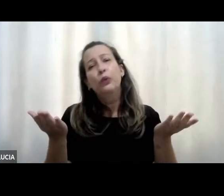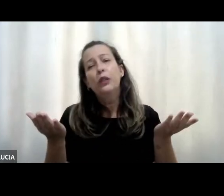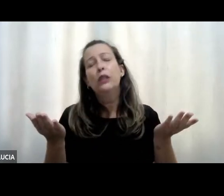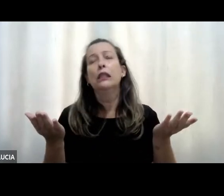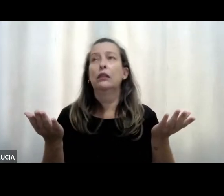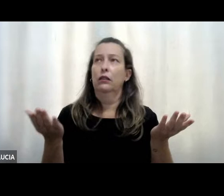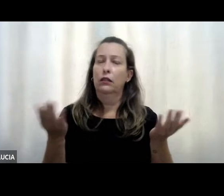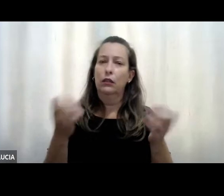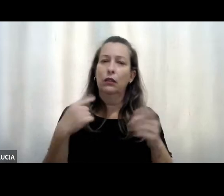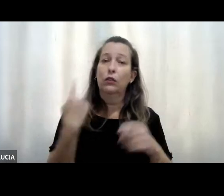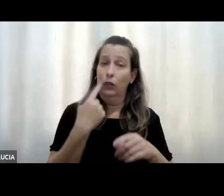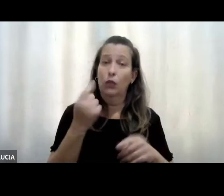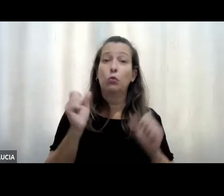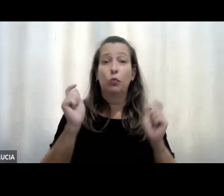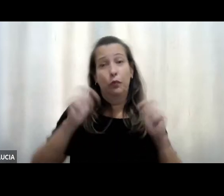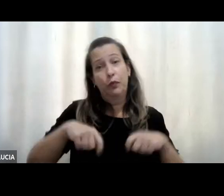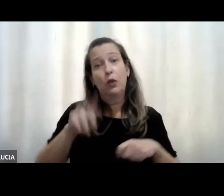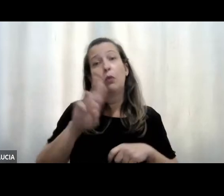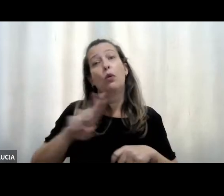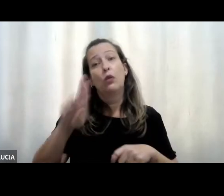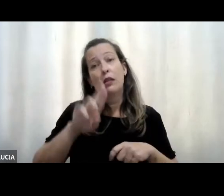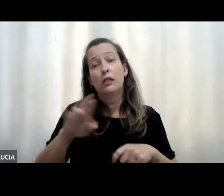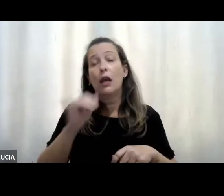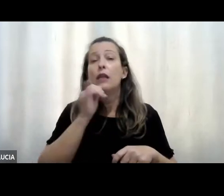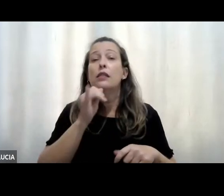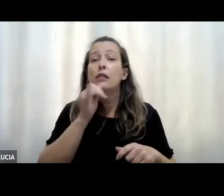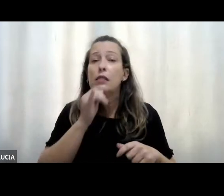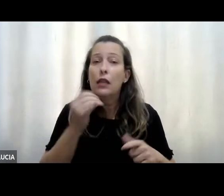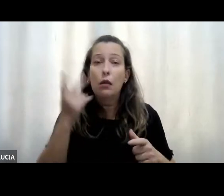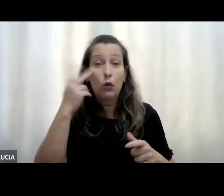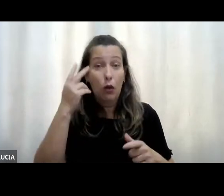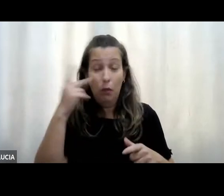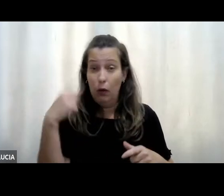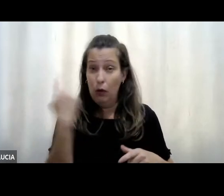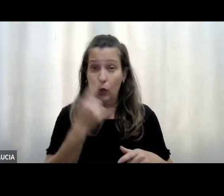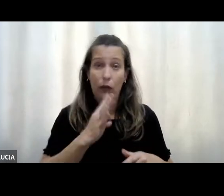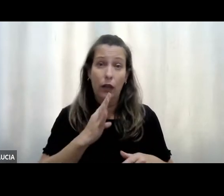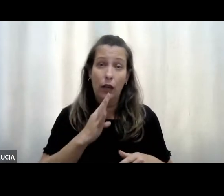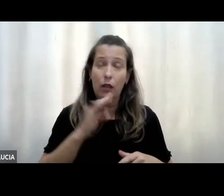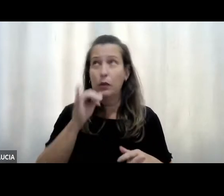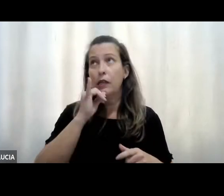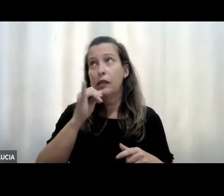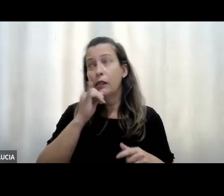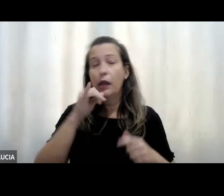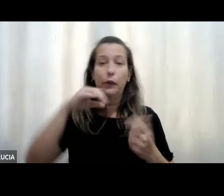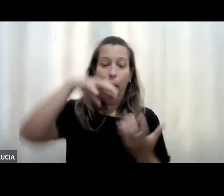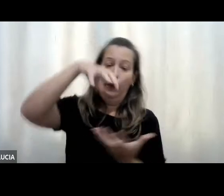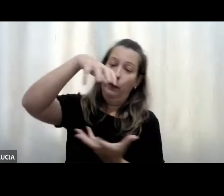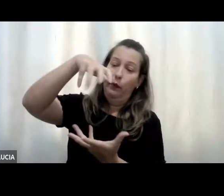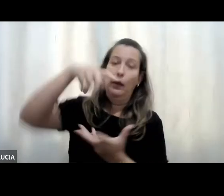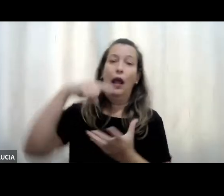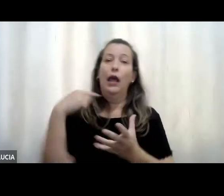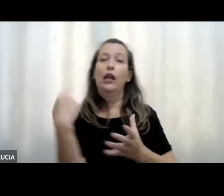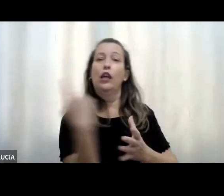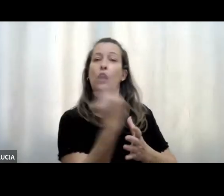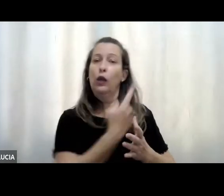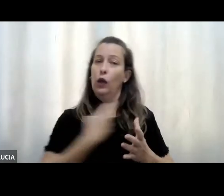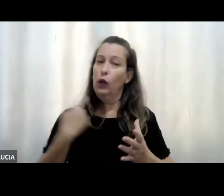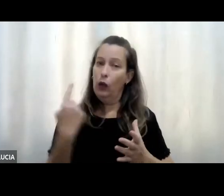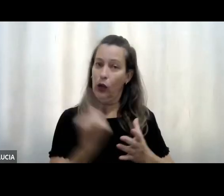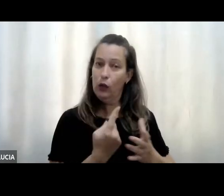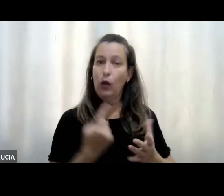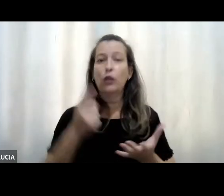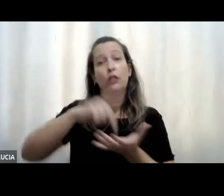bom, para usar um exemplo assim, bem clássico, né? De repente, o fato da Terra ser redonda ou plana se tornar, de fato, uma questão